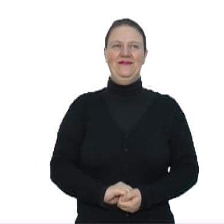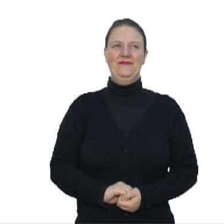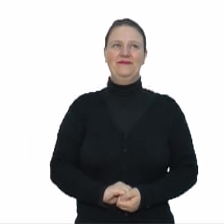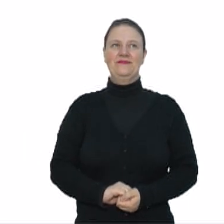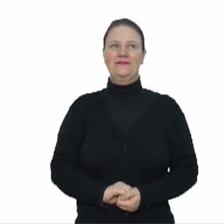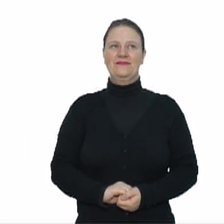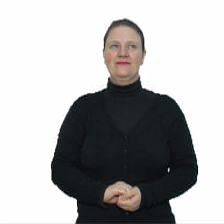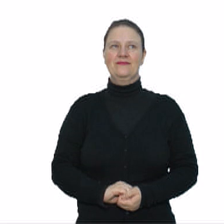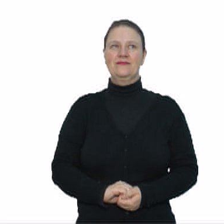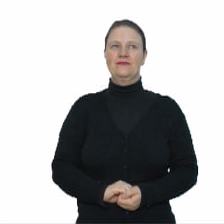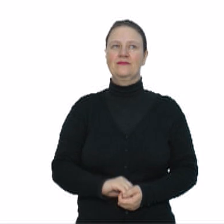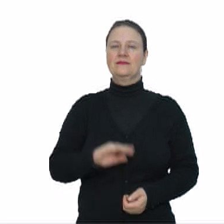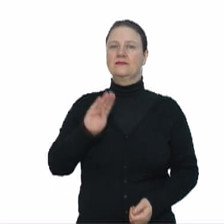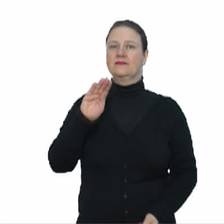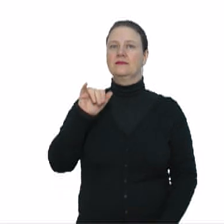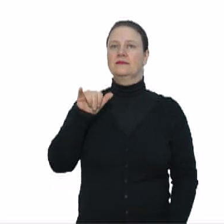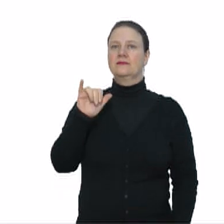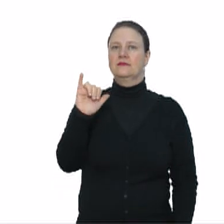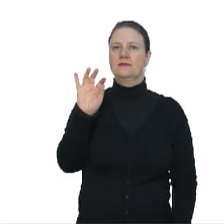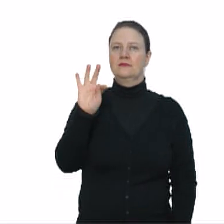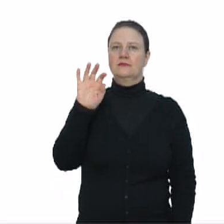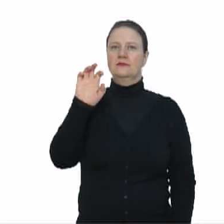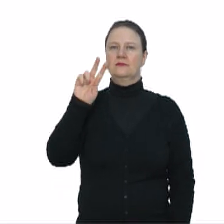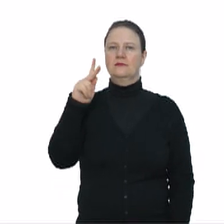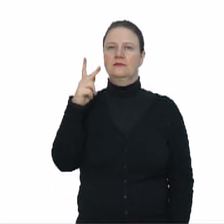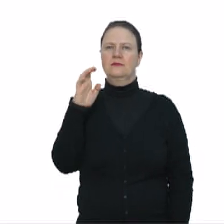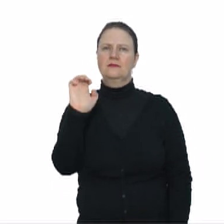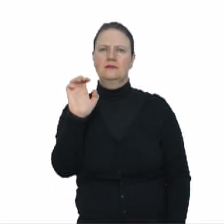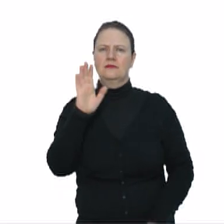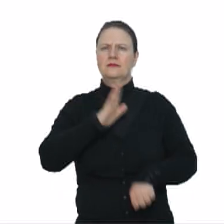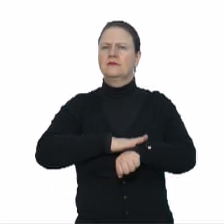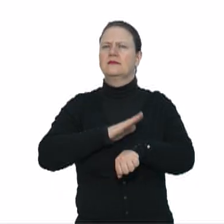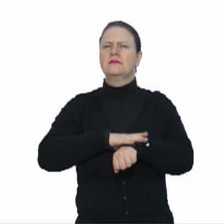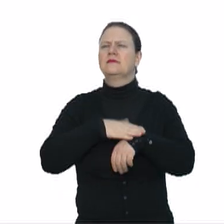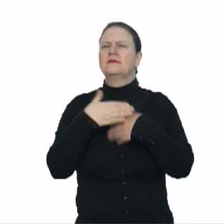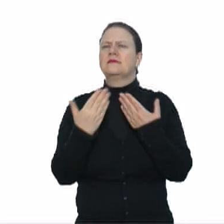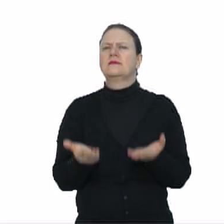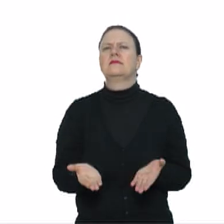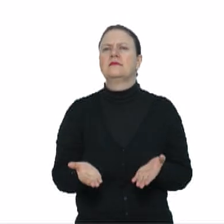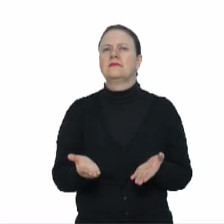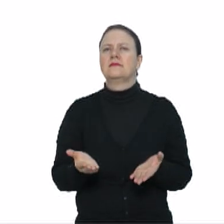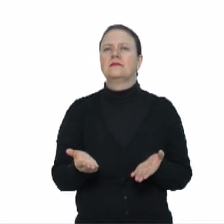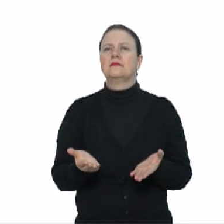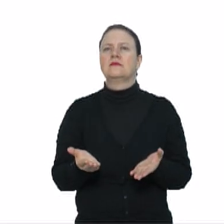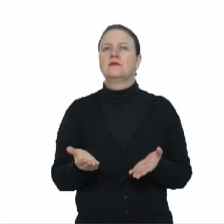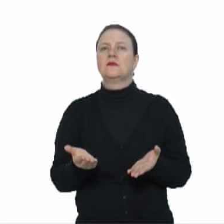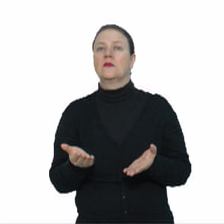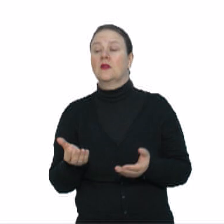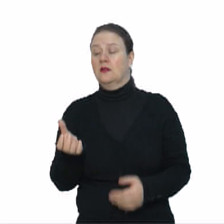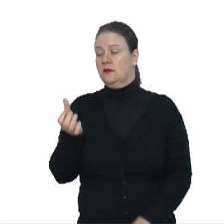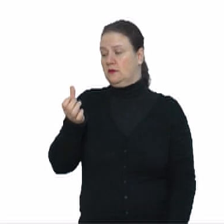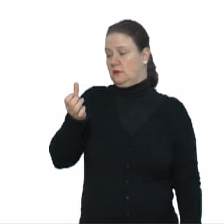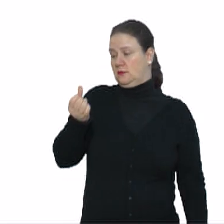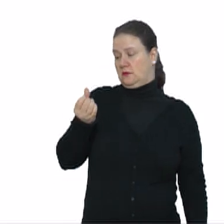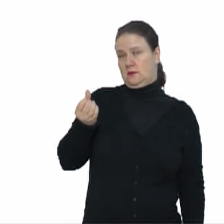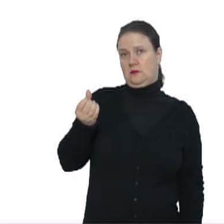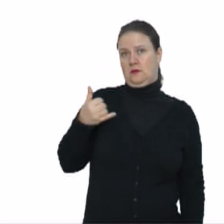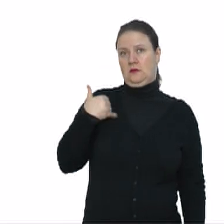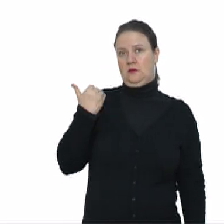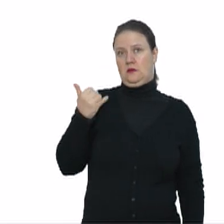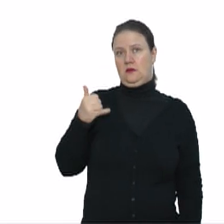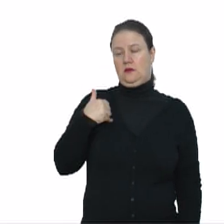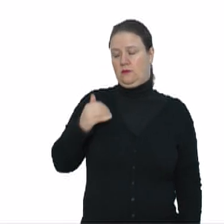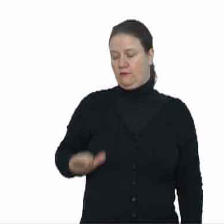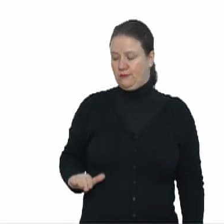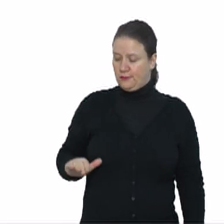by the time ali, ó, significa quando. Então, ele está dizendo, quando ele tiver 6 anos de idade,